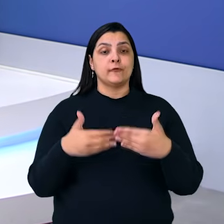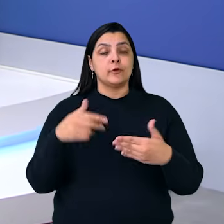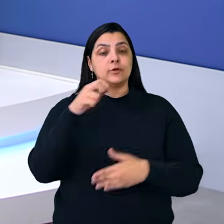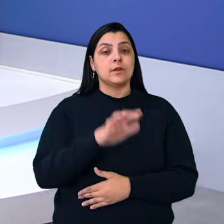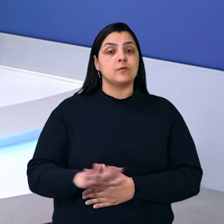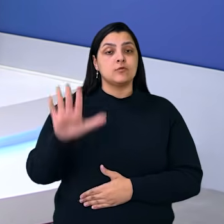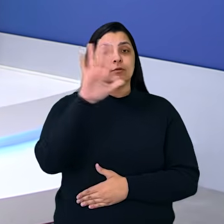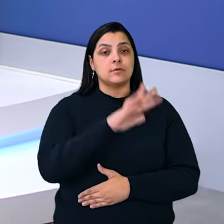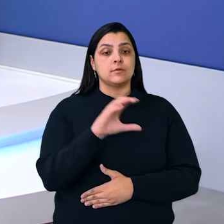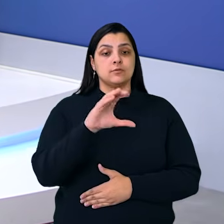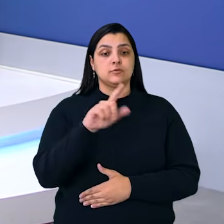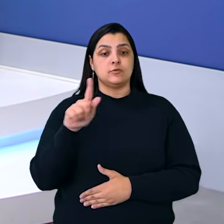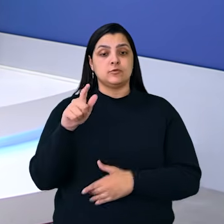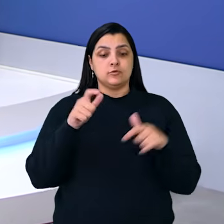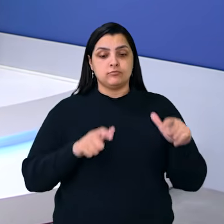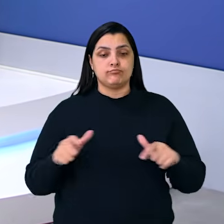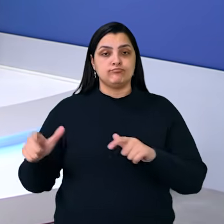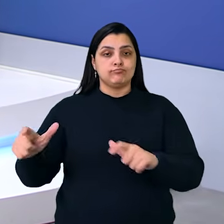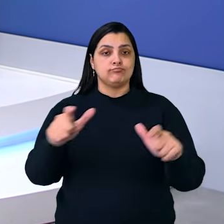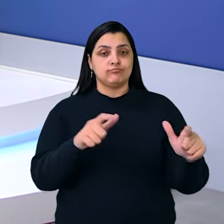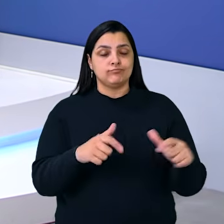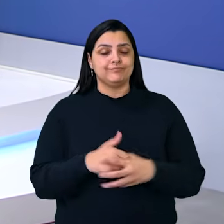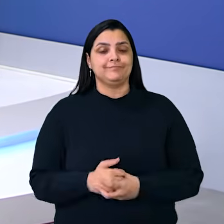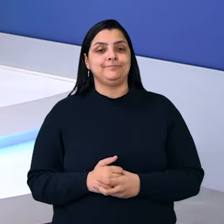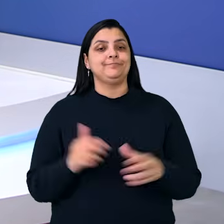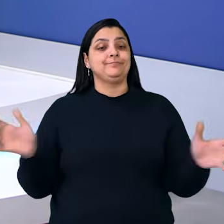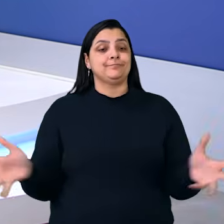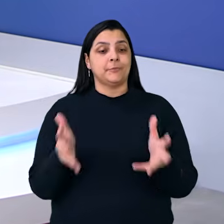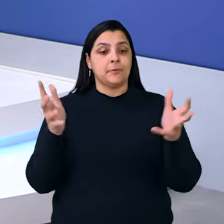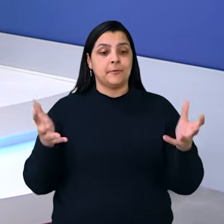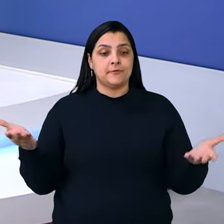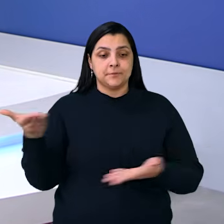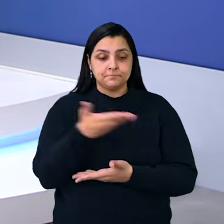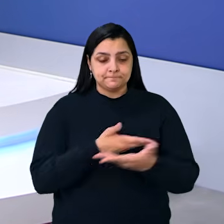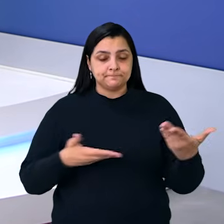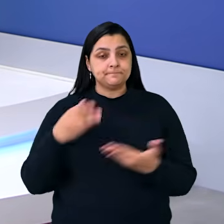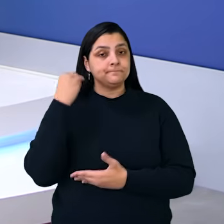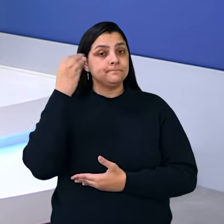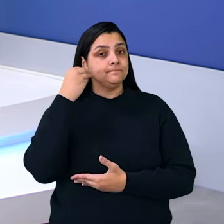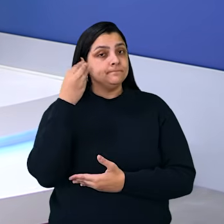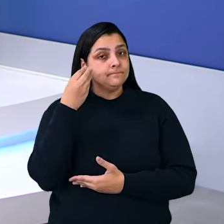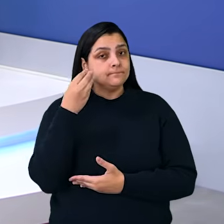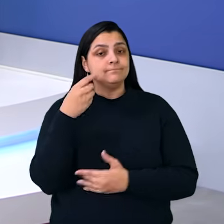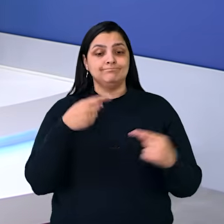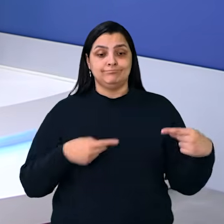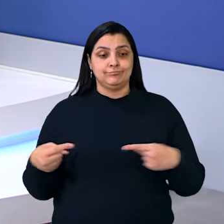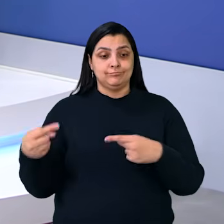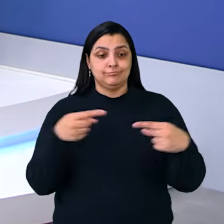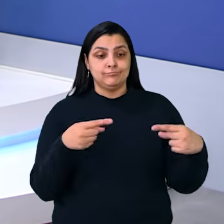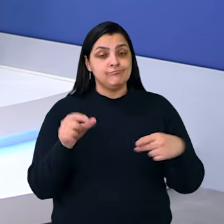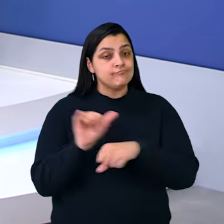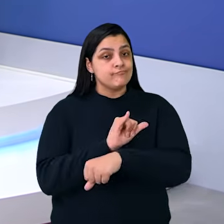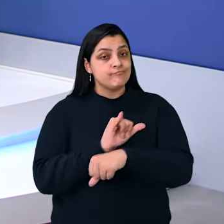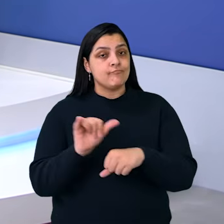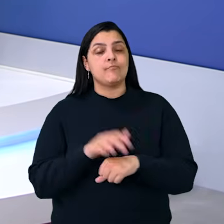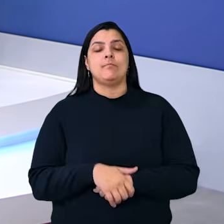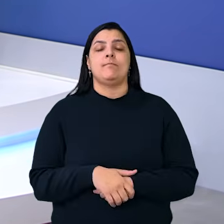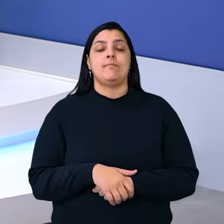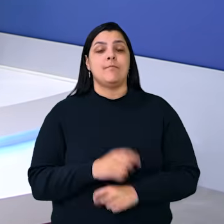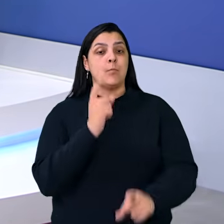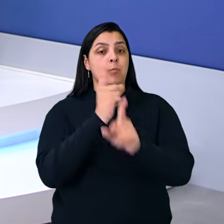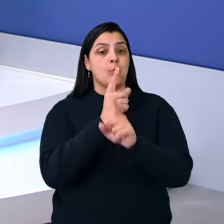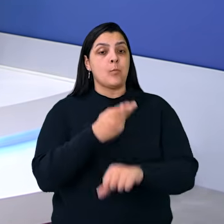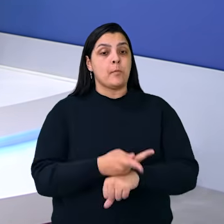Fórum Nacional das Corregedorias Regionais. Além de promover o compartilhamento de experiências e políticas estratégicas,